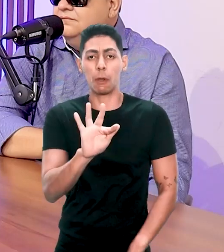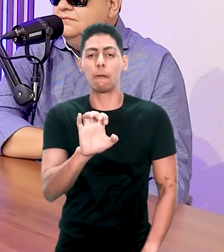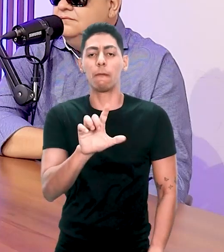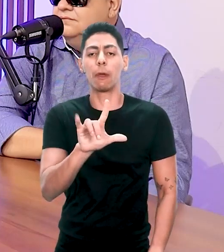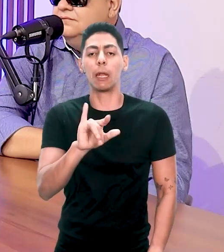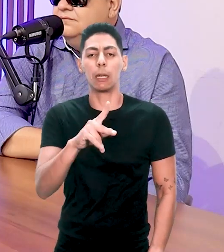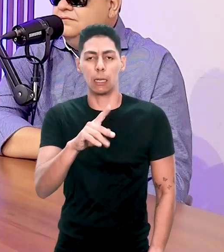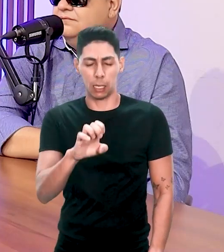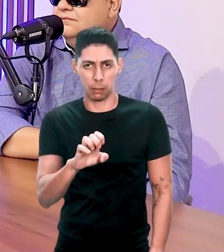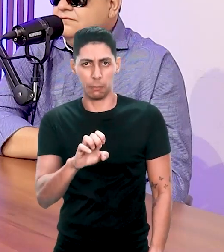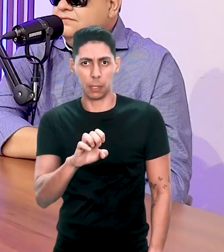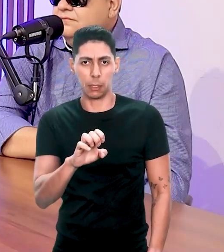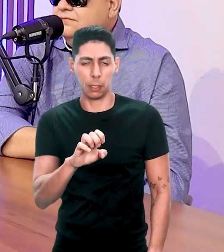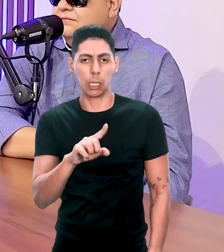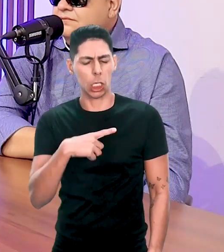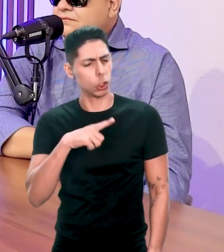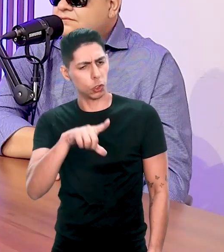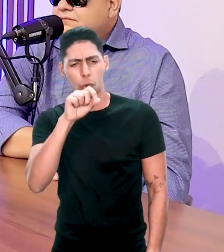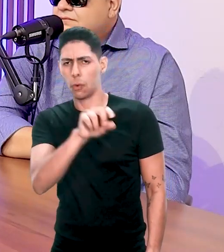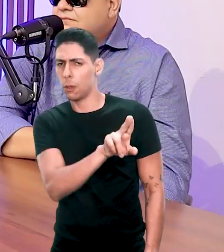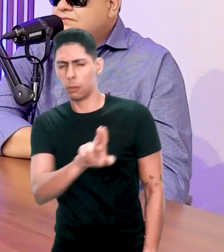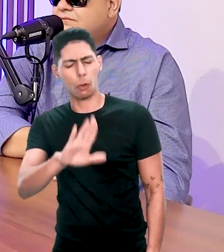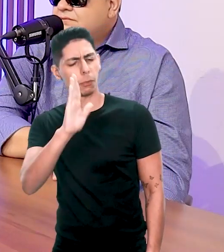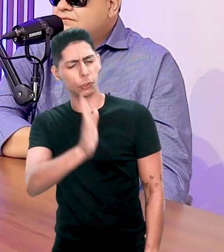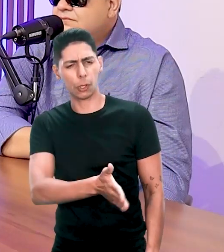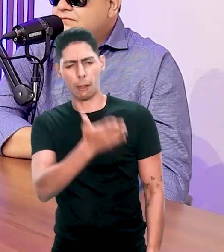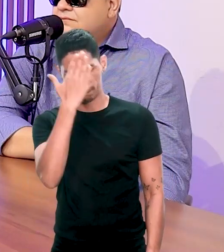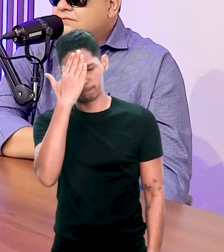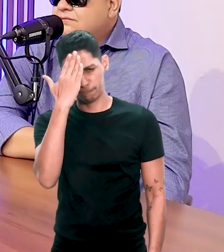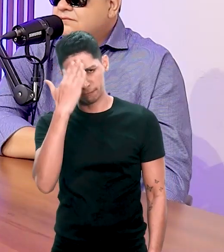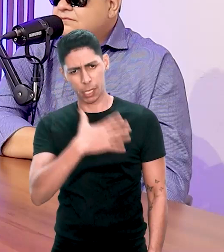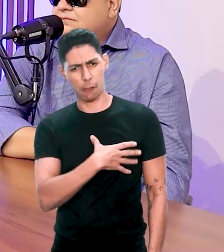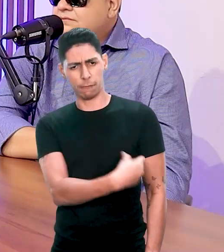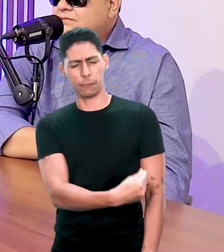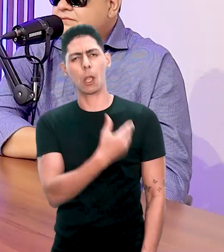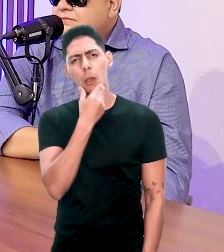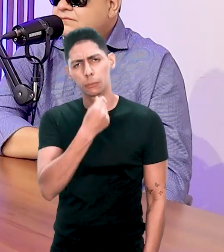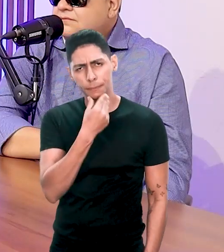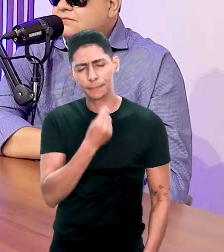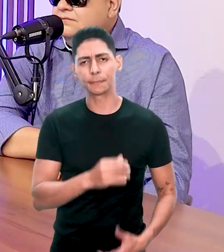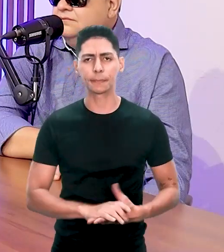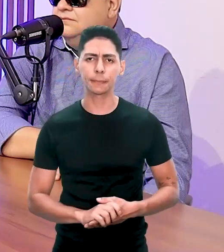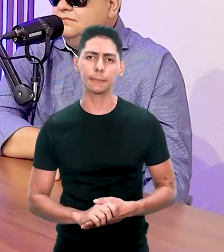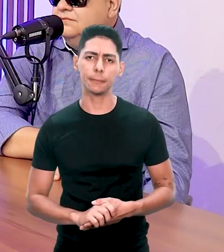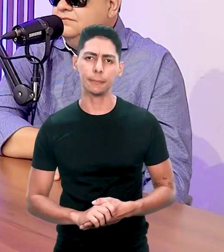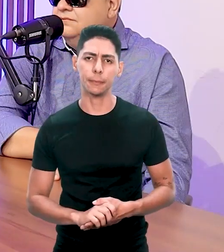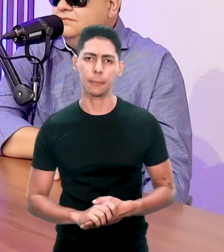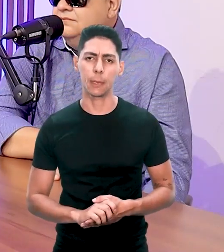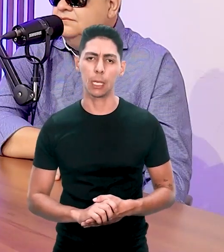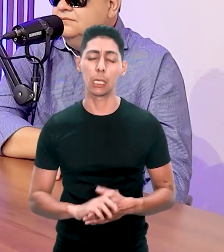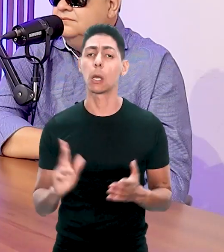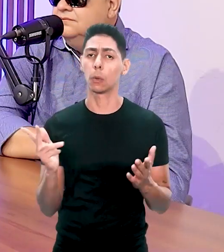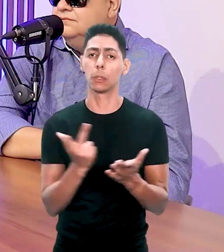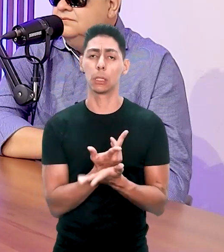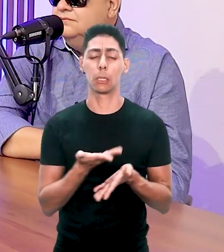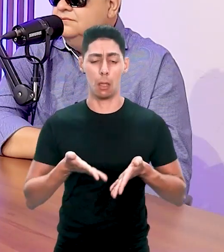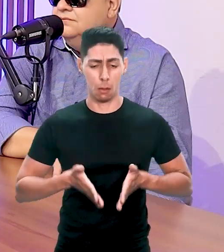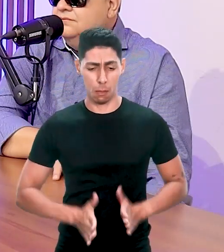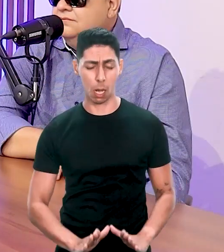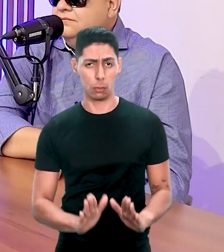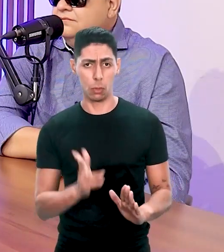era já o nome escolhido e tal. E aí era parto natural,